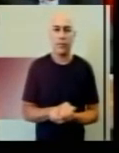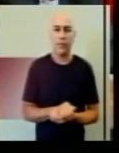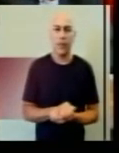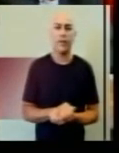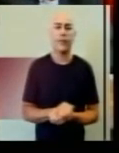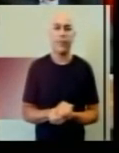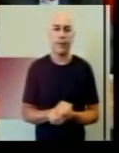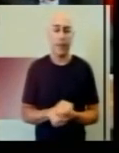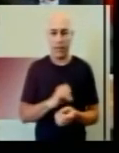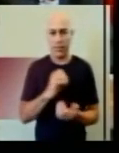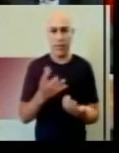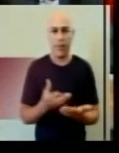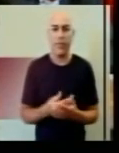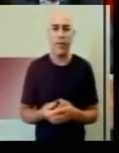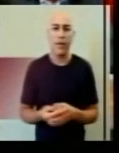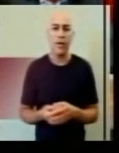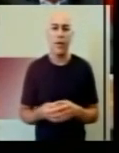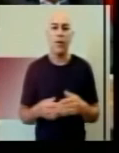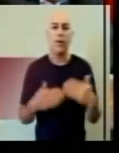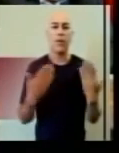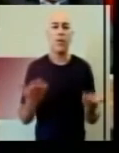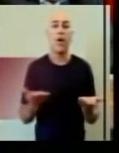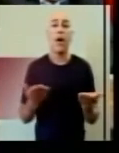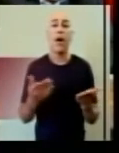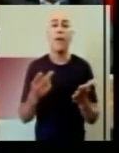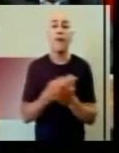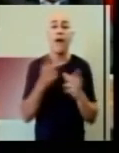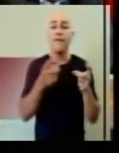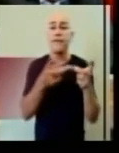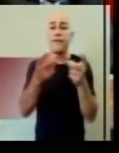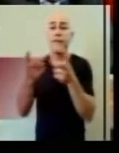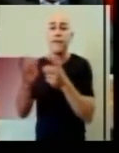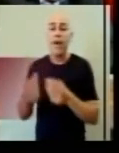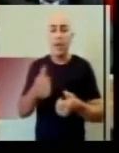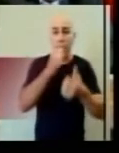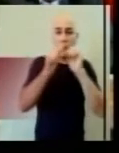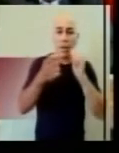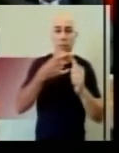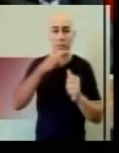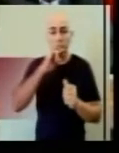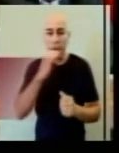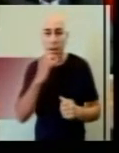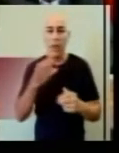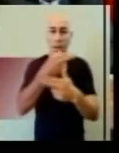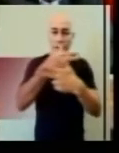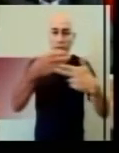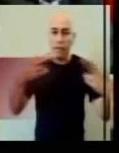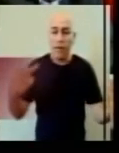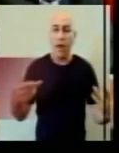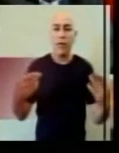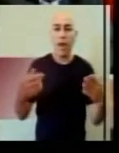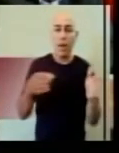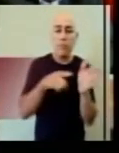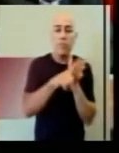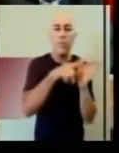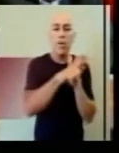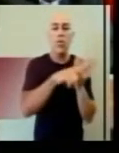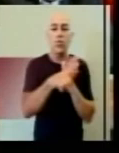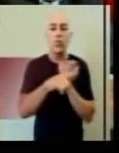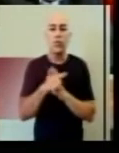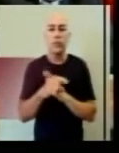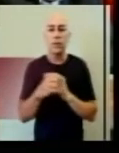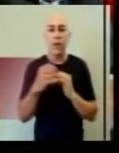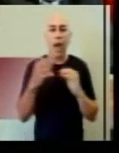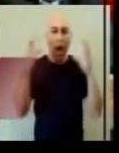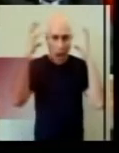Alô? Oi, agora sim. Miriam, a respeito da venda de bebidas alcoólicas, nós temos uma pergunta da rádio CBN, o